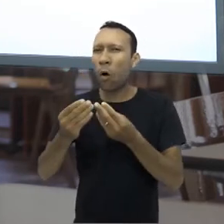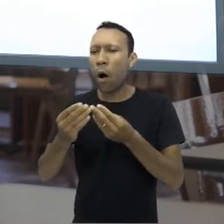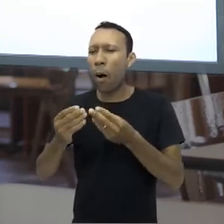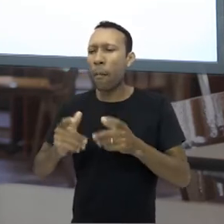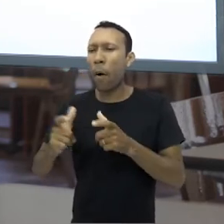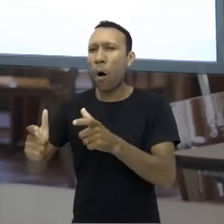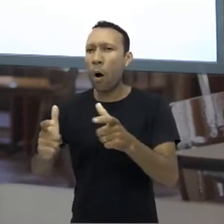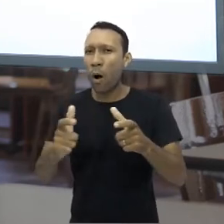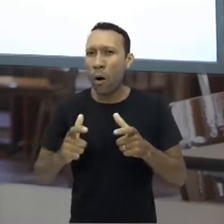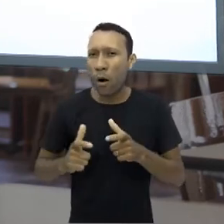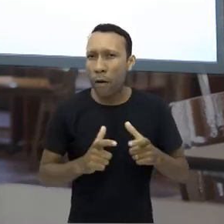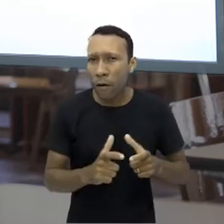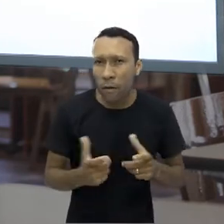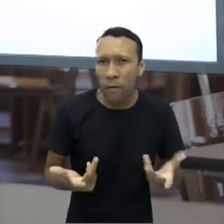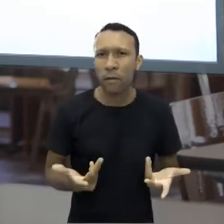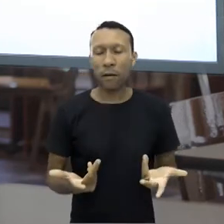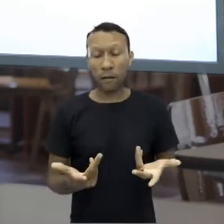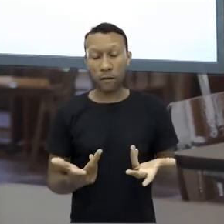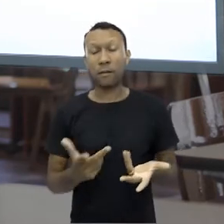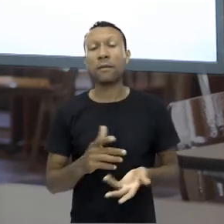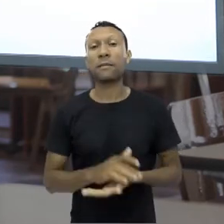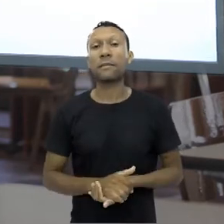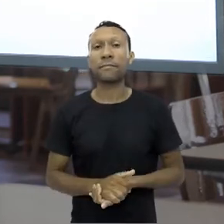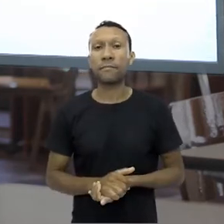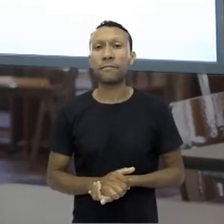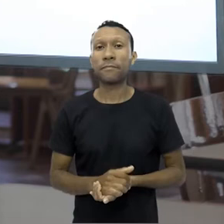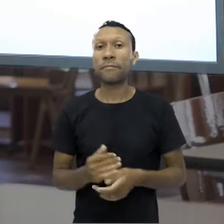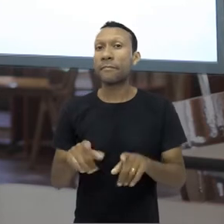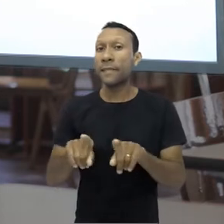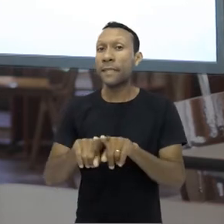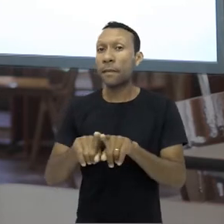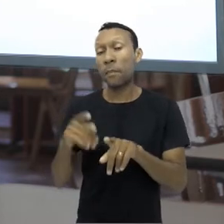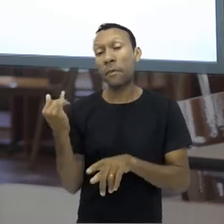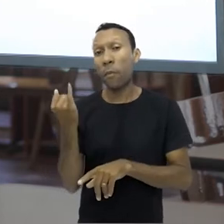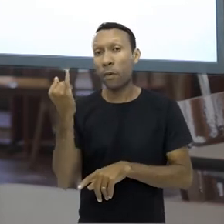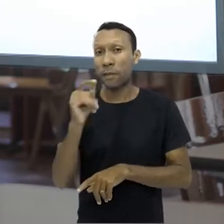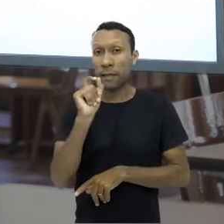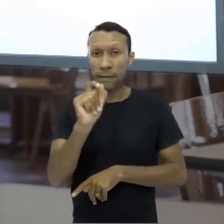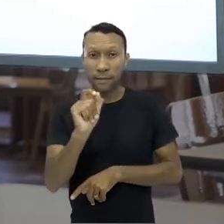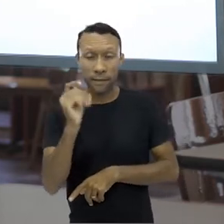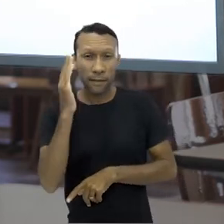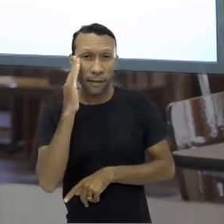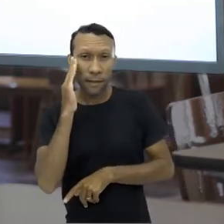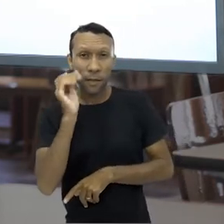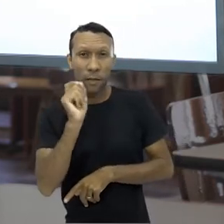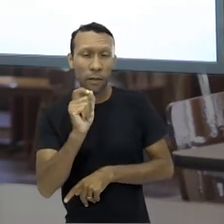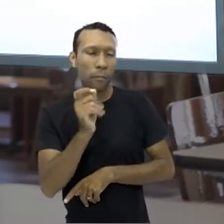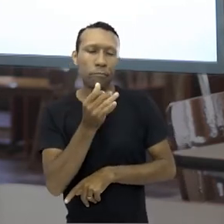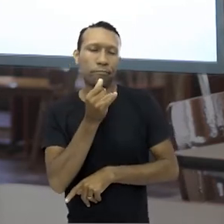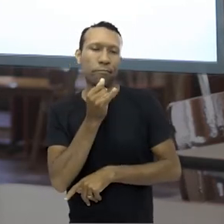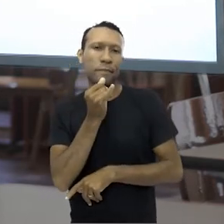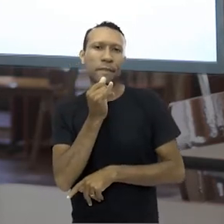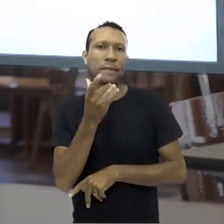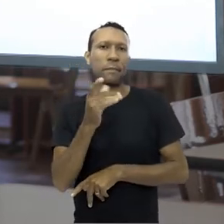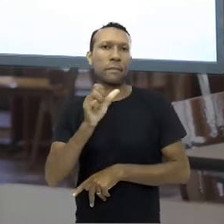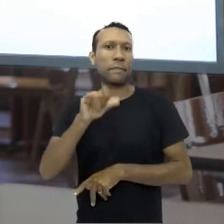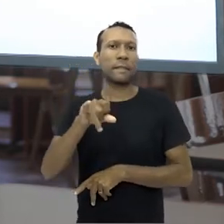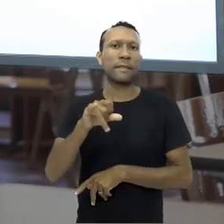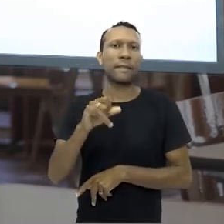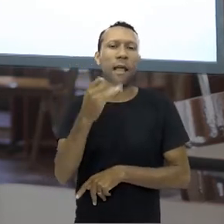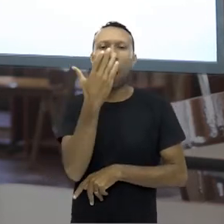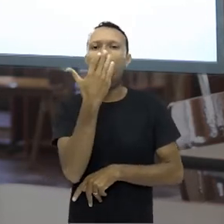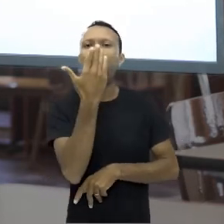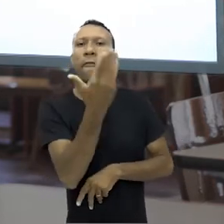de localização dos pontos cardeais e pontos colaterais. Isso aqui é importante para a gente saber, por exemplo, se a